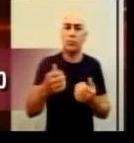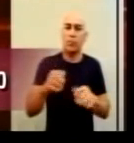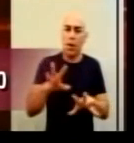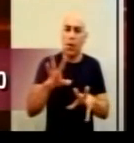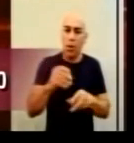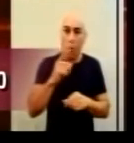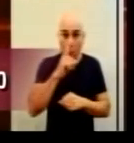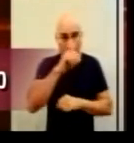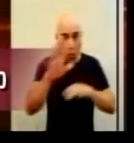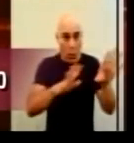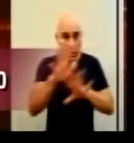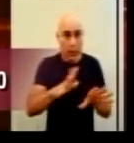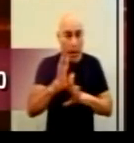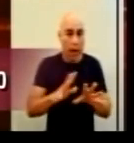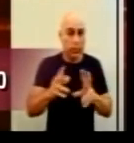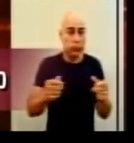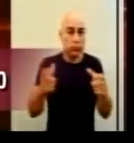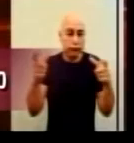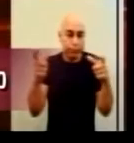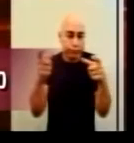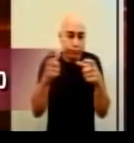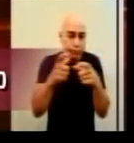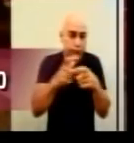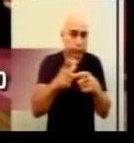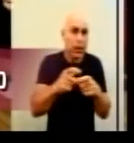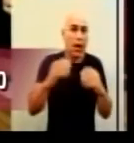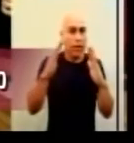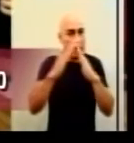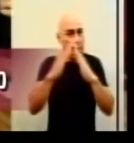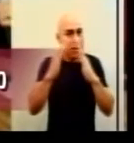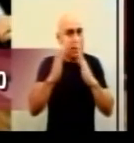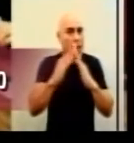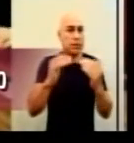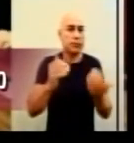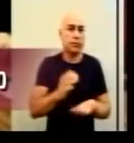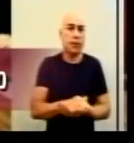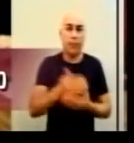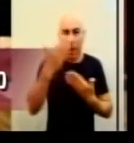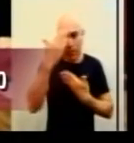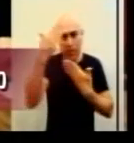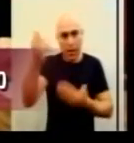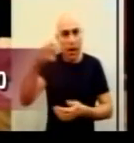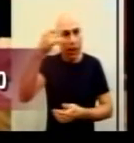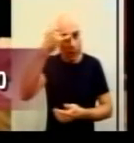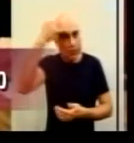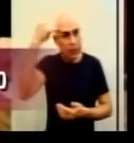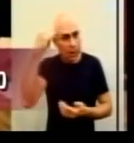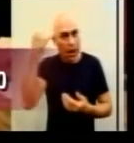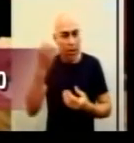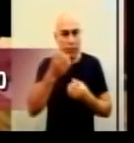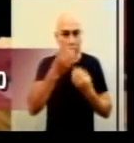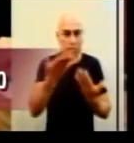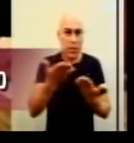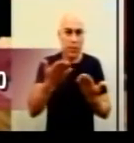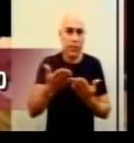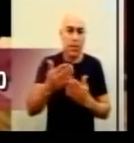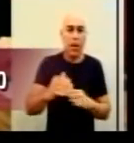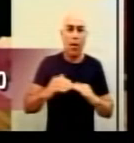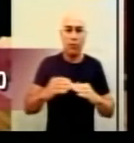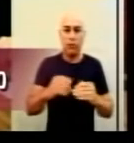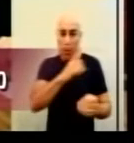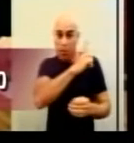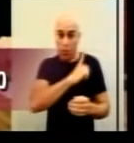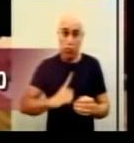transmissão reduzir a circulação. Então, vamos todos ficar em casa. Obrigado, André, pelas informações. É isso aí, né? O poder público vem